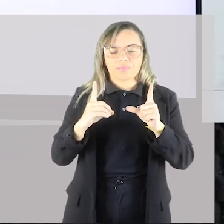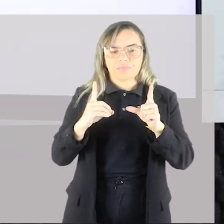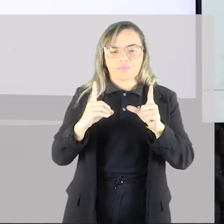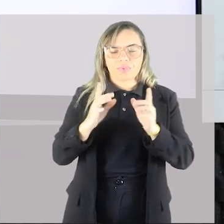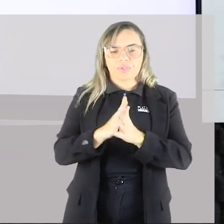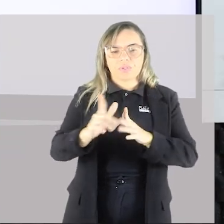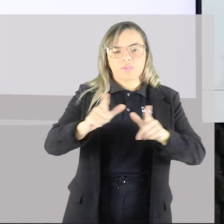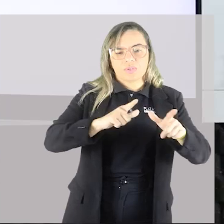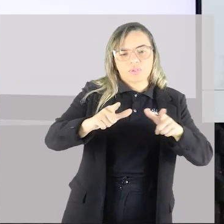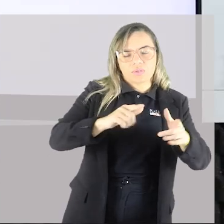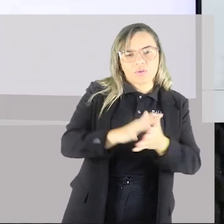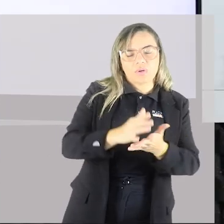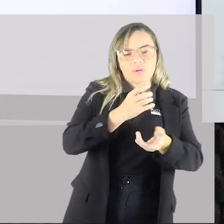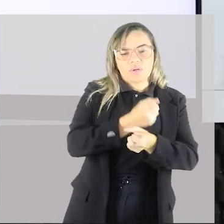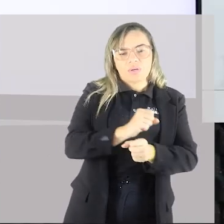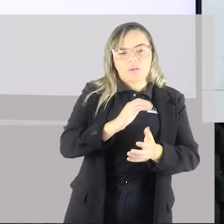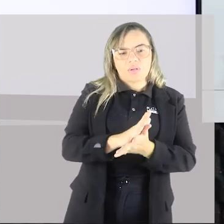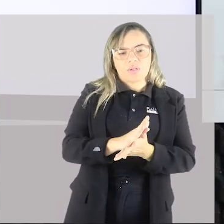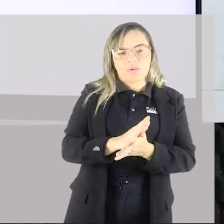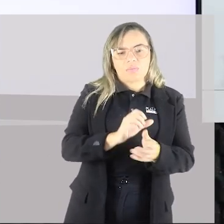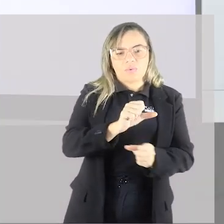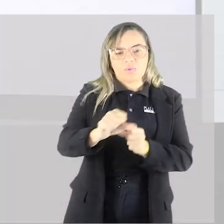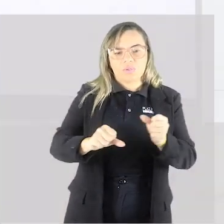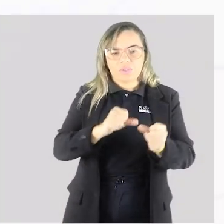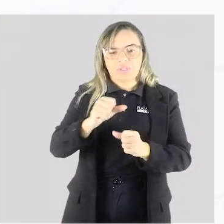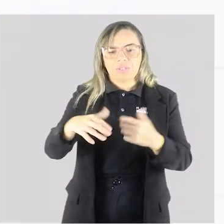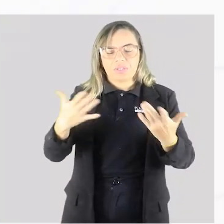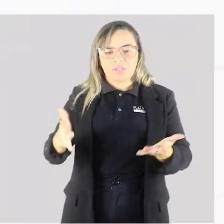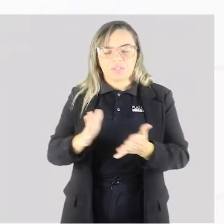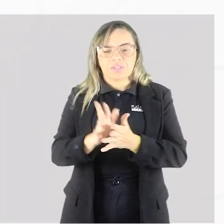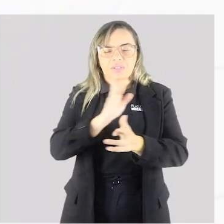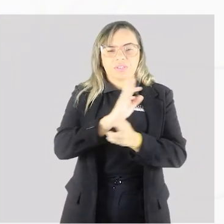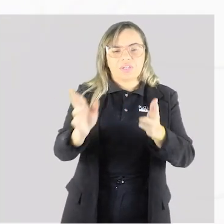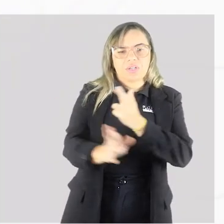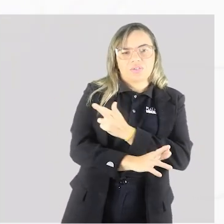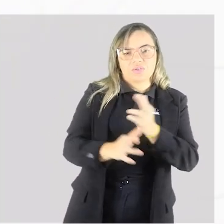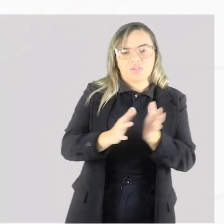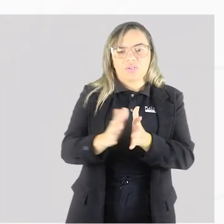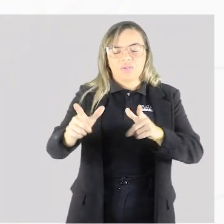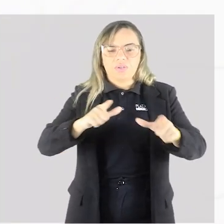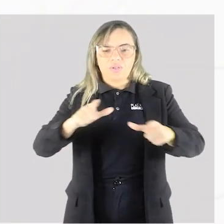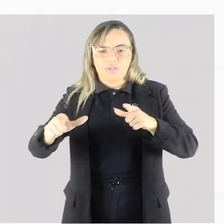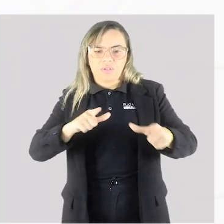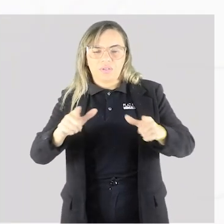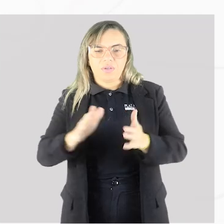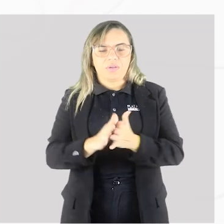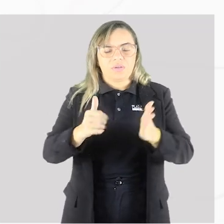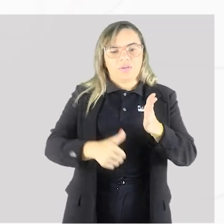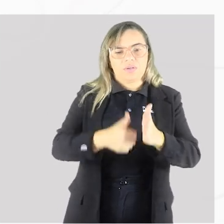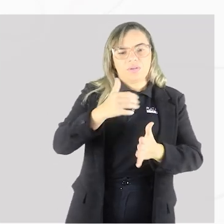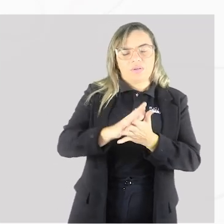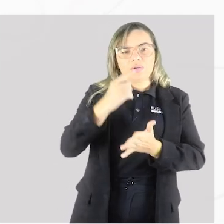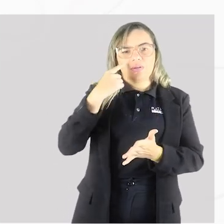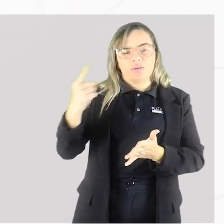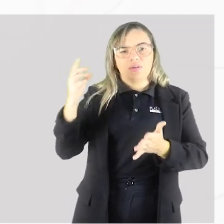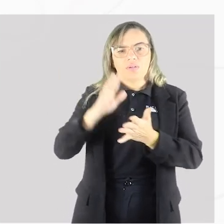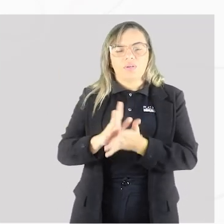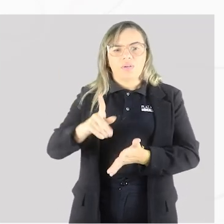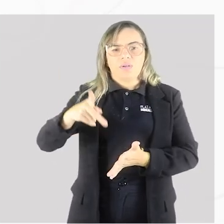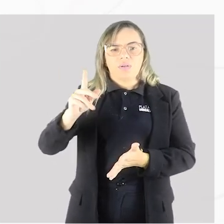Terceirização sendo chamada de flexibilização. Tá? E isso, a priori, como diria